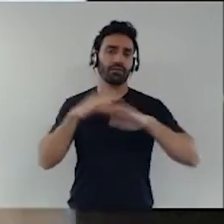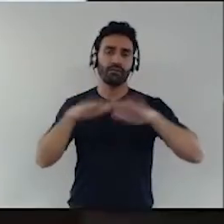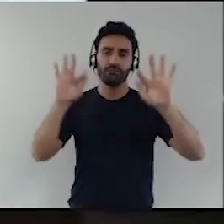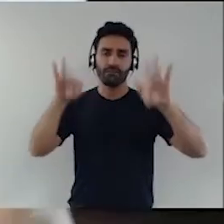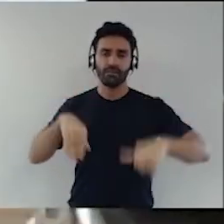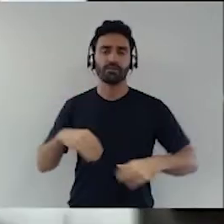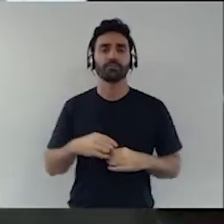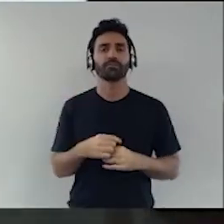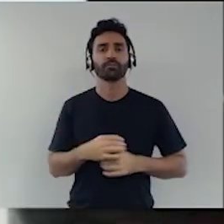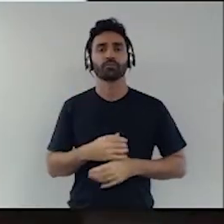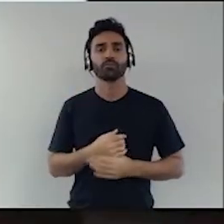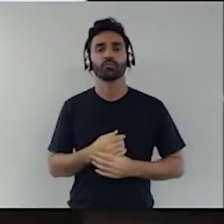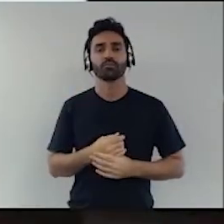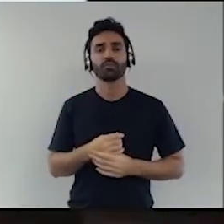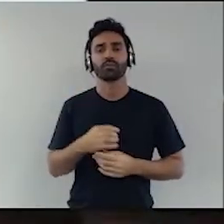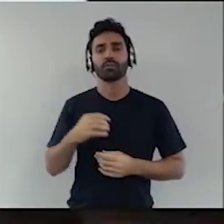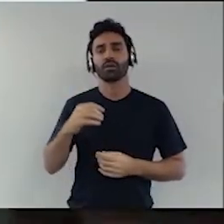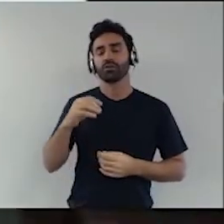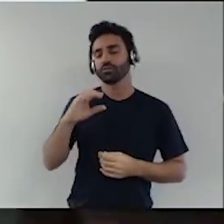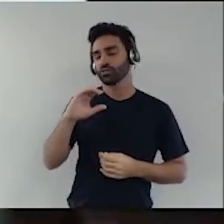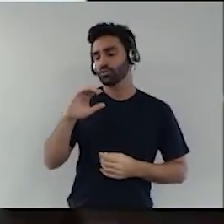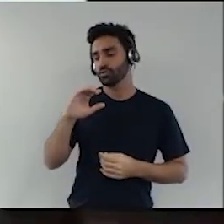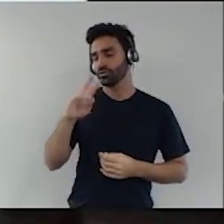Scheinman, doutora Sandra e doutor Tiago.